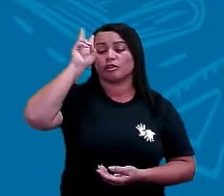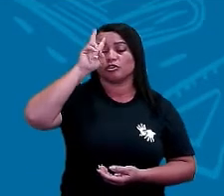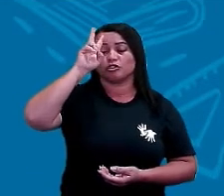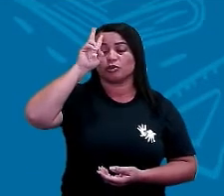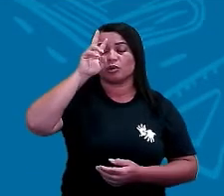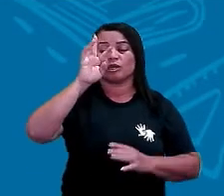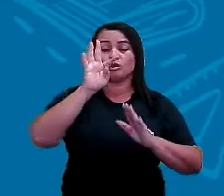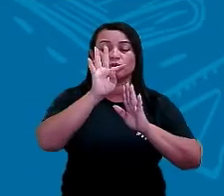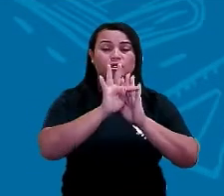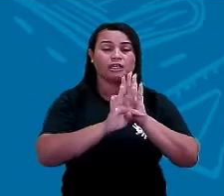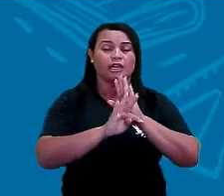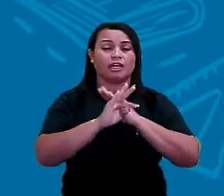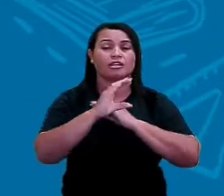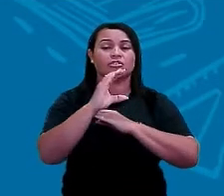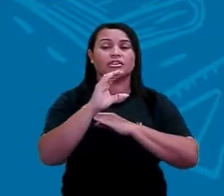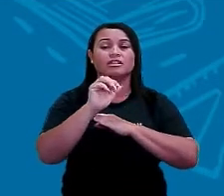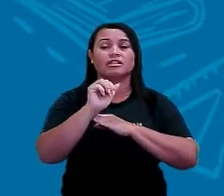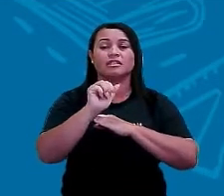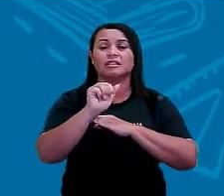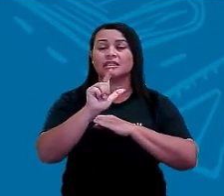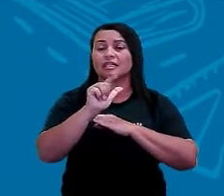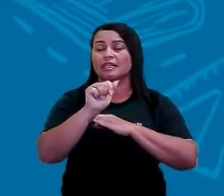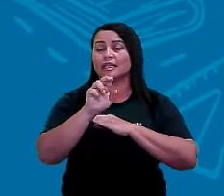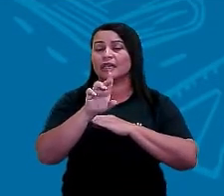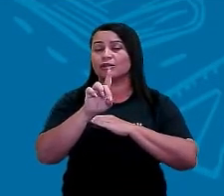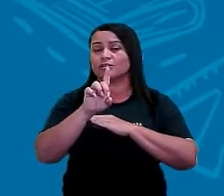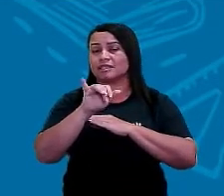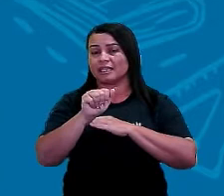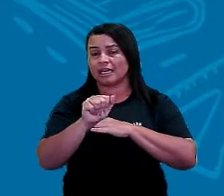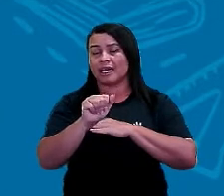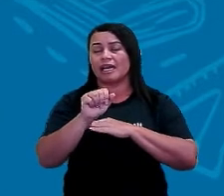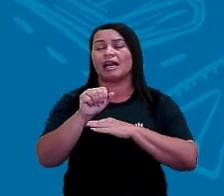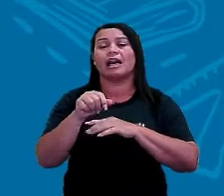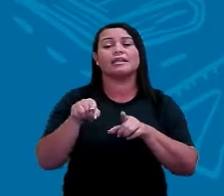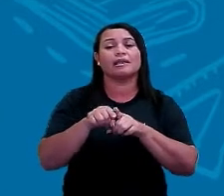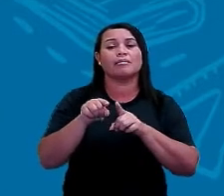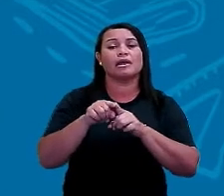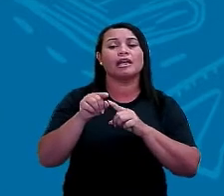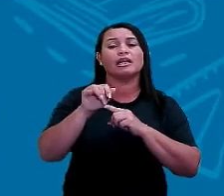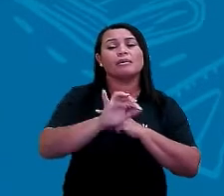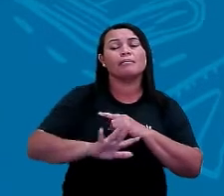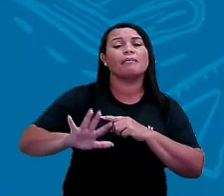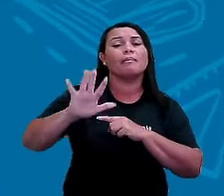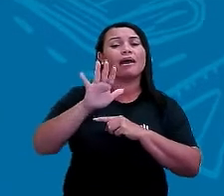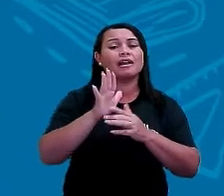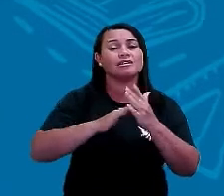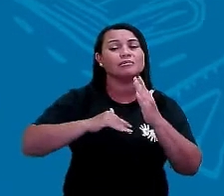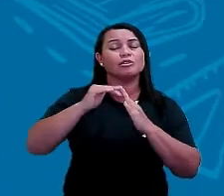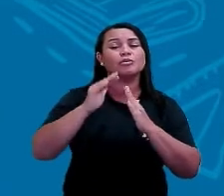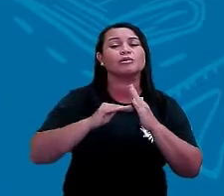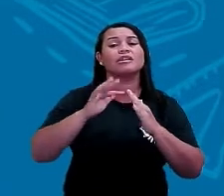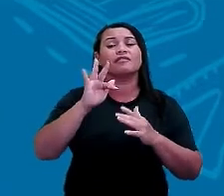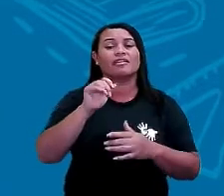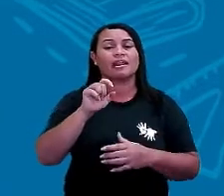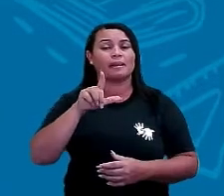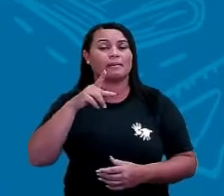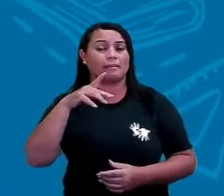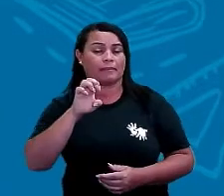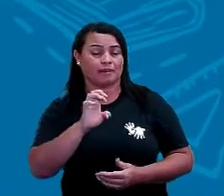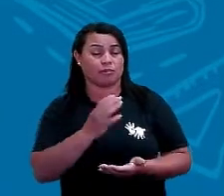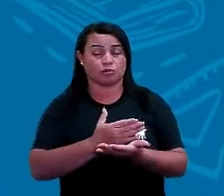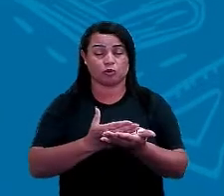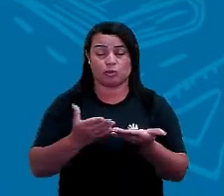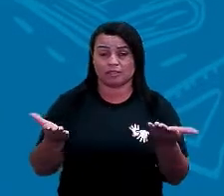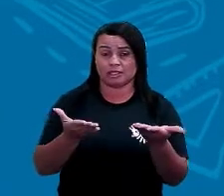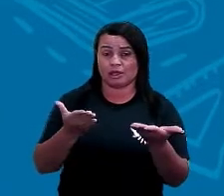do texto de Cláudia Soares, tá? E ilustração de Felipe Dias. Vamos lá? Então, vamos começar a nossa